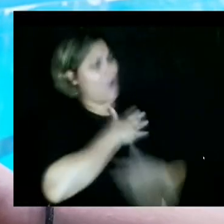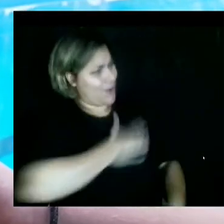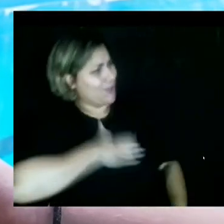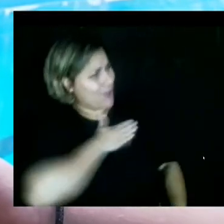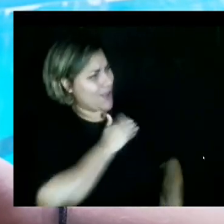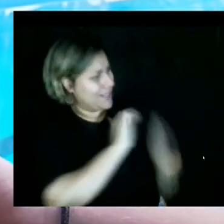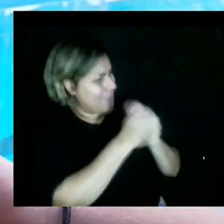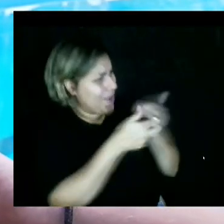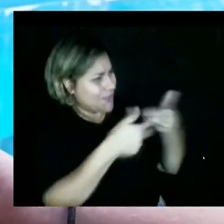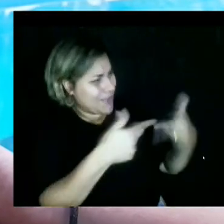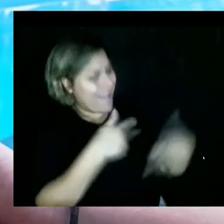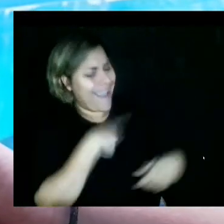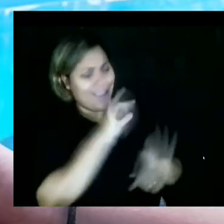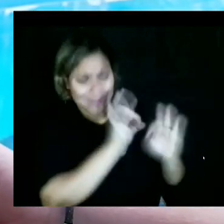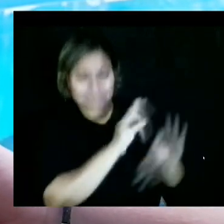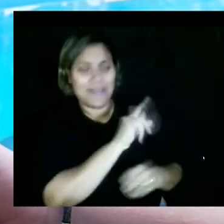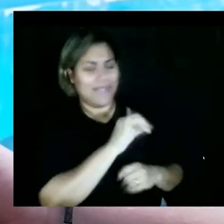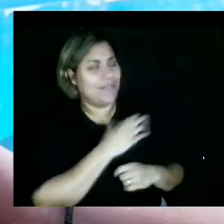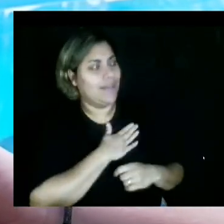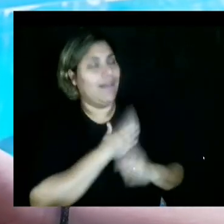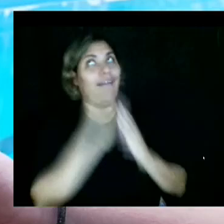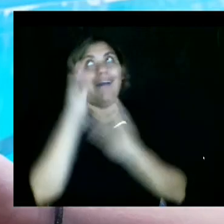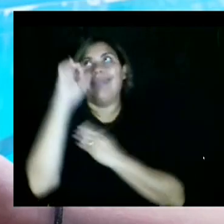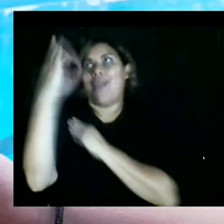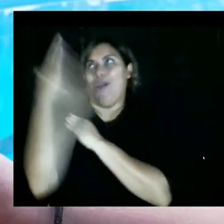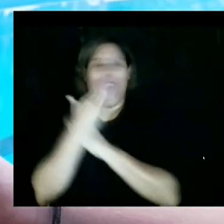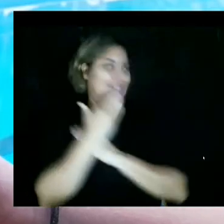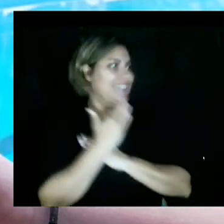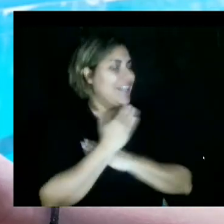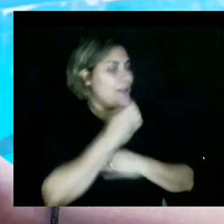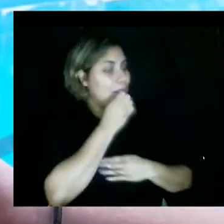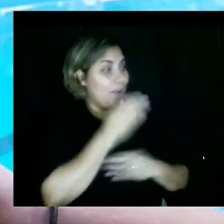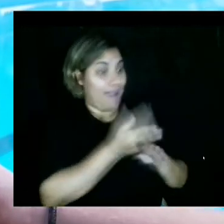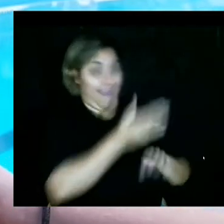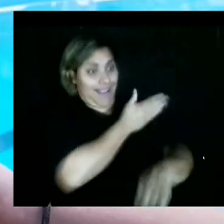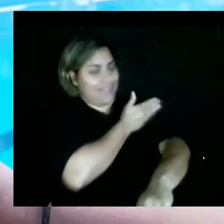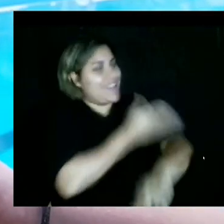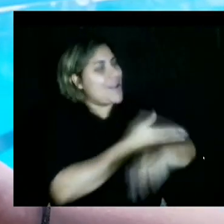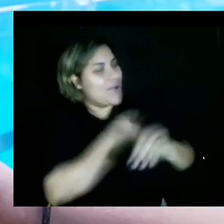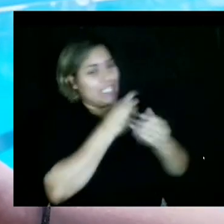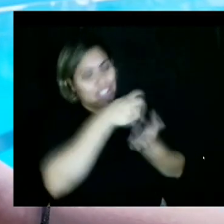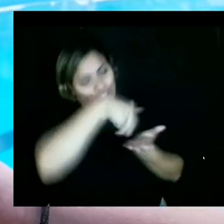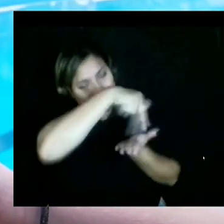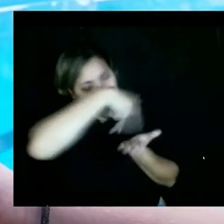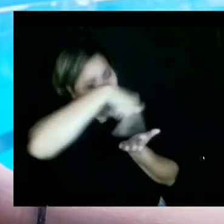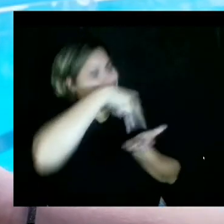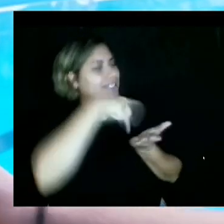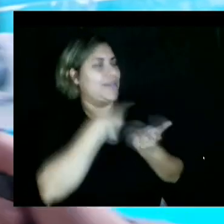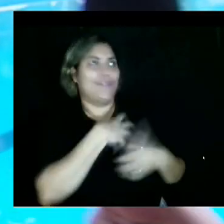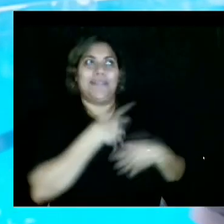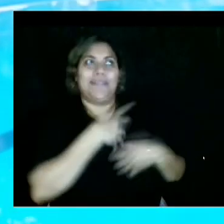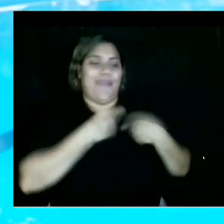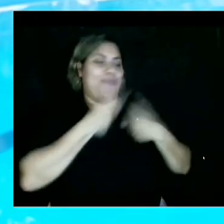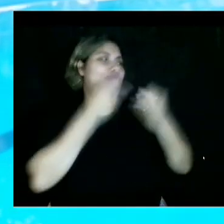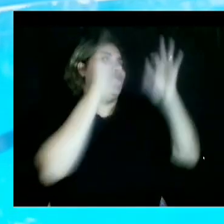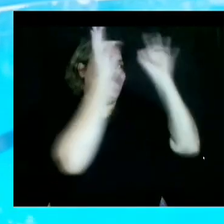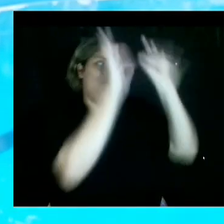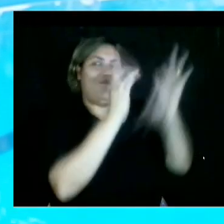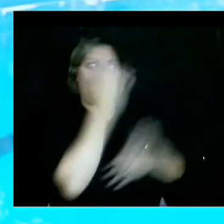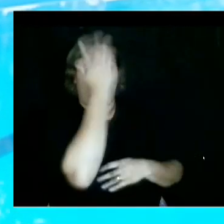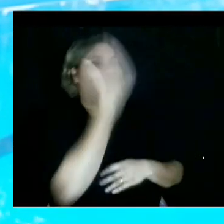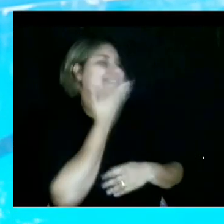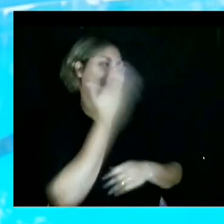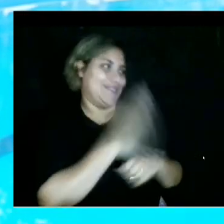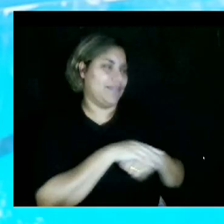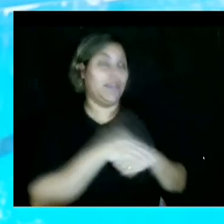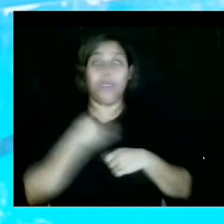Exatamente, Graças a Deus, desde cedo, por conta da ginástica, eu sempre tive muita facilidade e aí deslanchou. E para você, o que é o mais